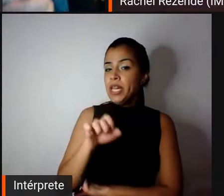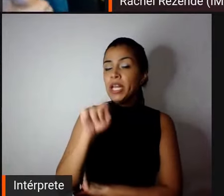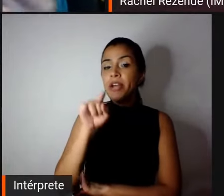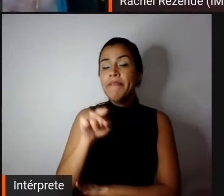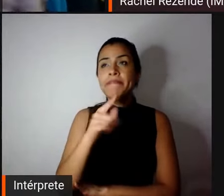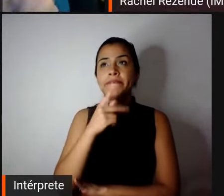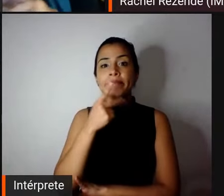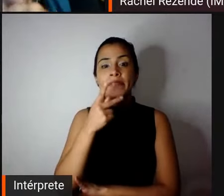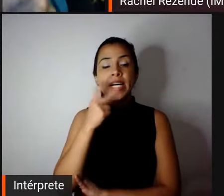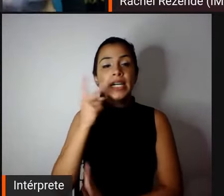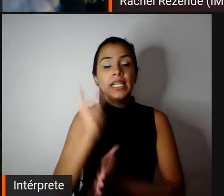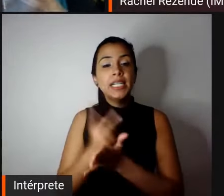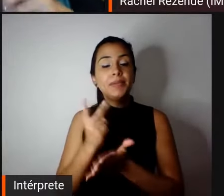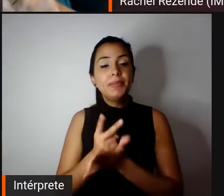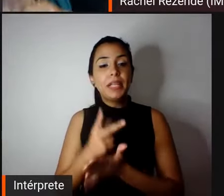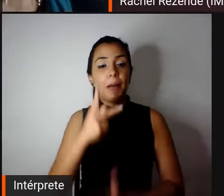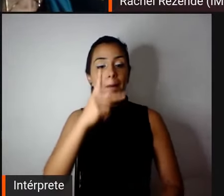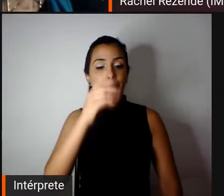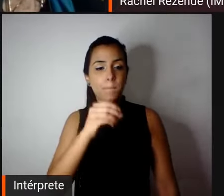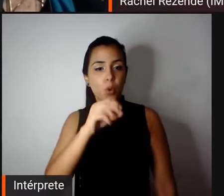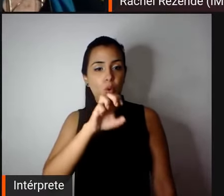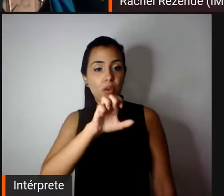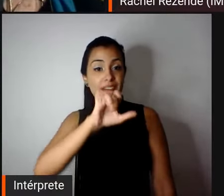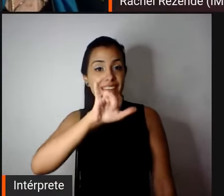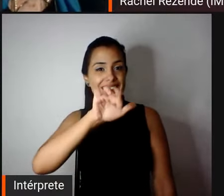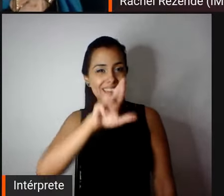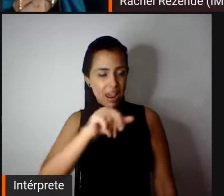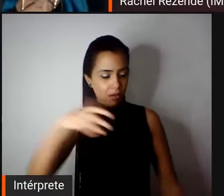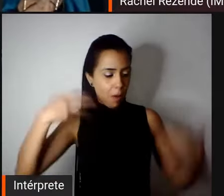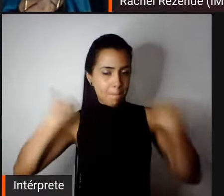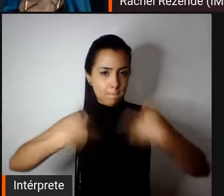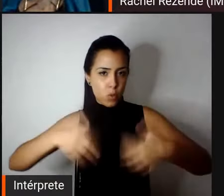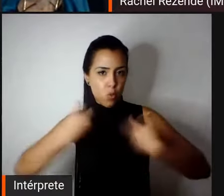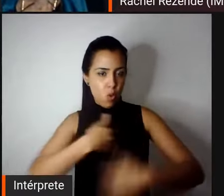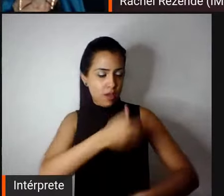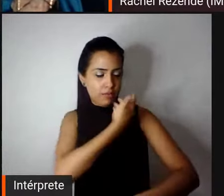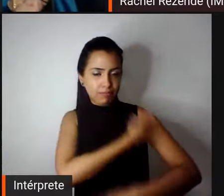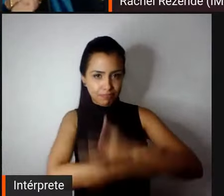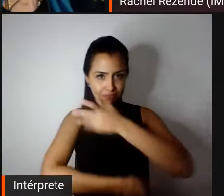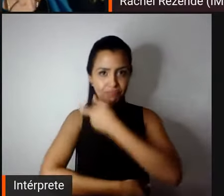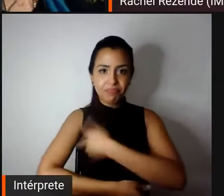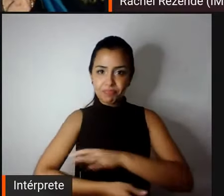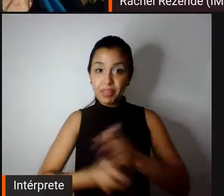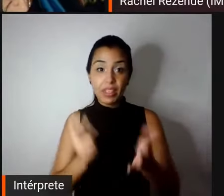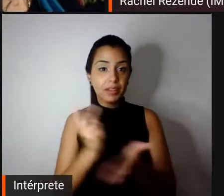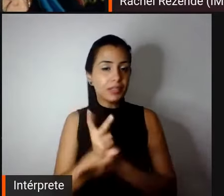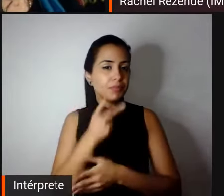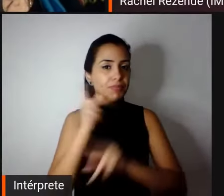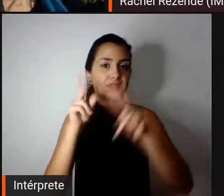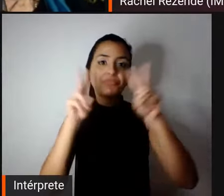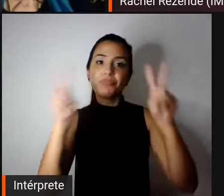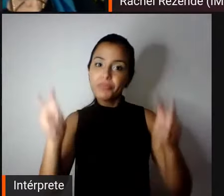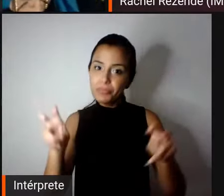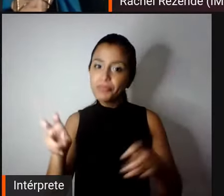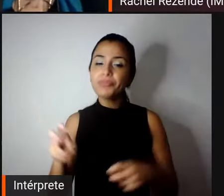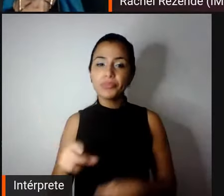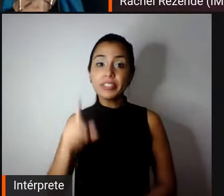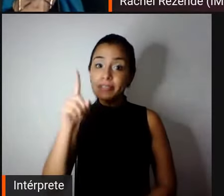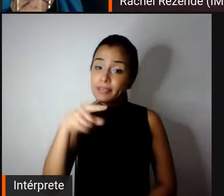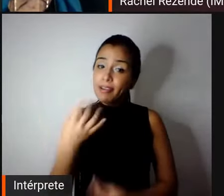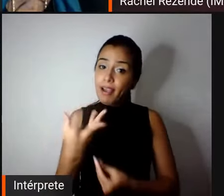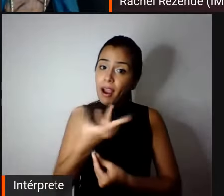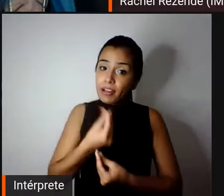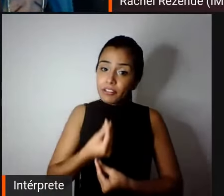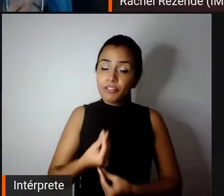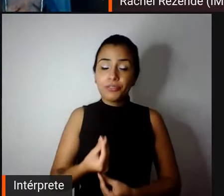da poeira como se fosse assim, e faz parte, claro. Não fazia claro. Parte. É, não, mas